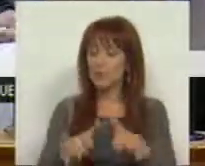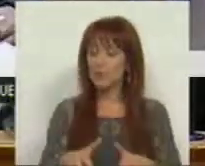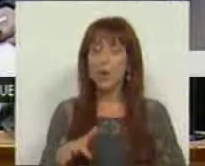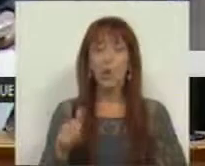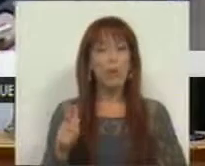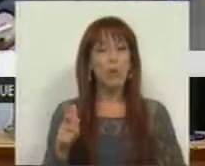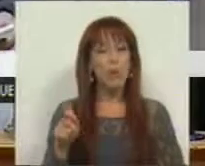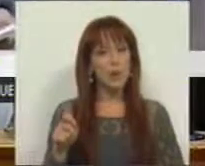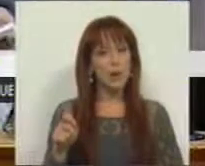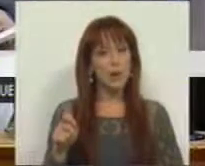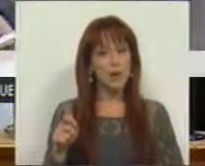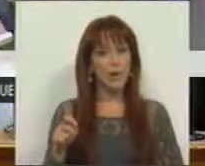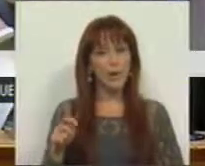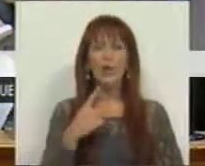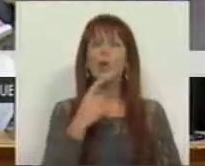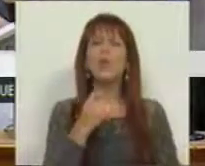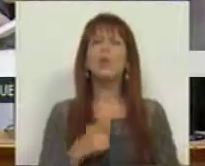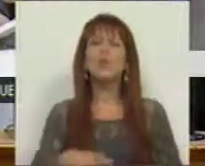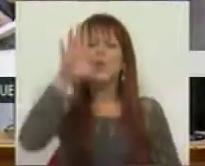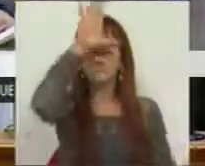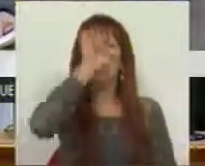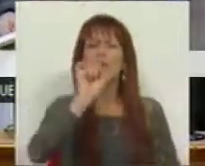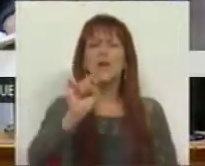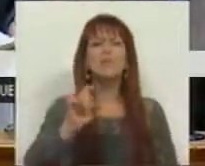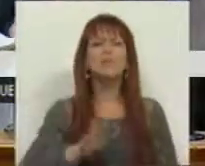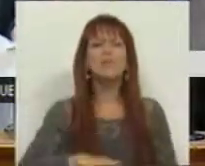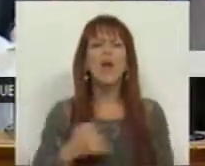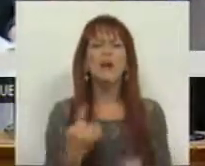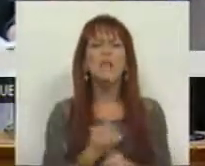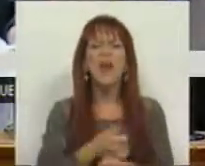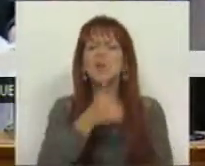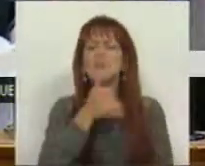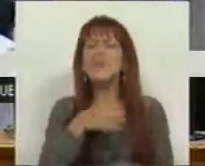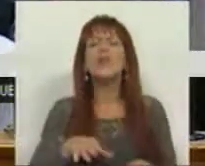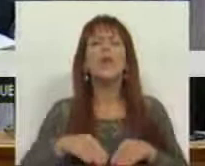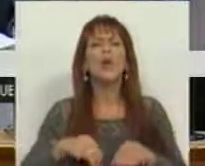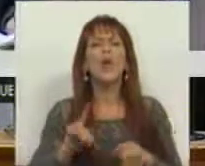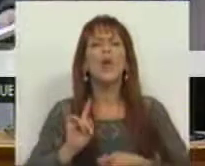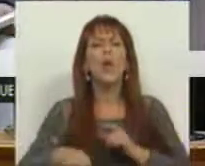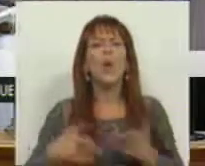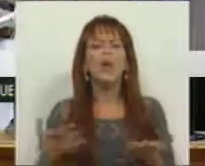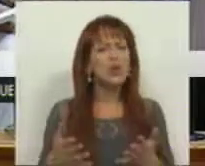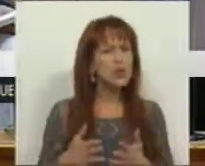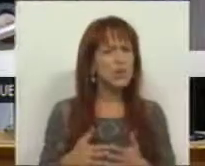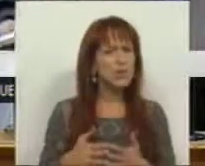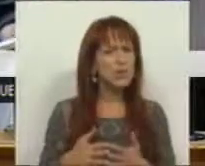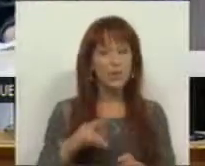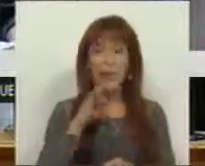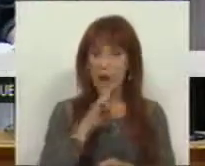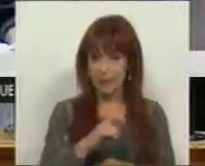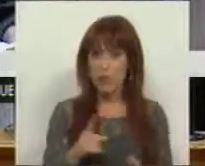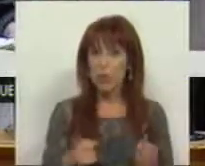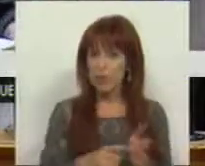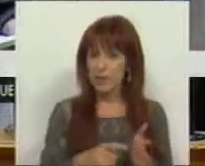parlamentar do Bloco de Esquerda questionou o Governo sobre as várias medidas adotadas, alertou